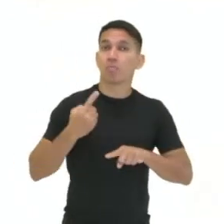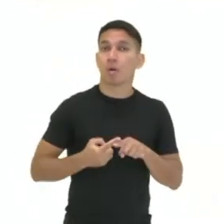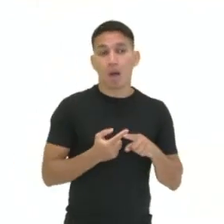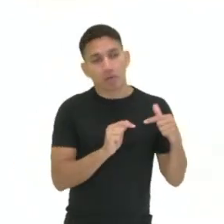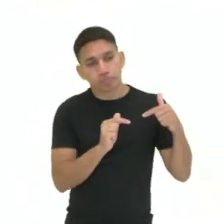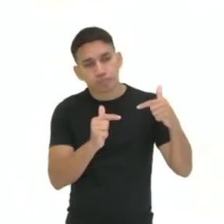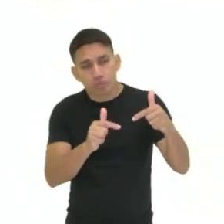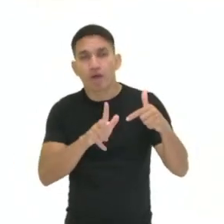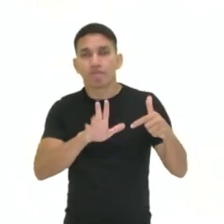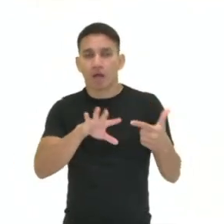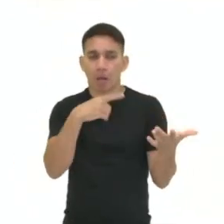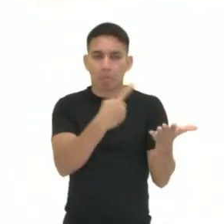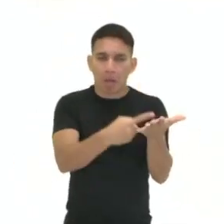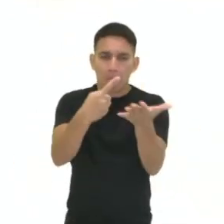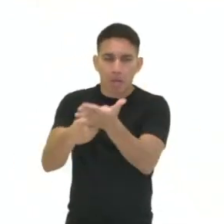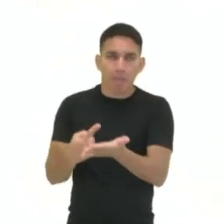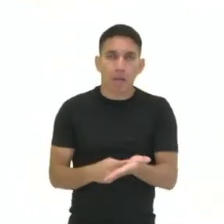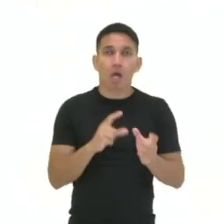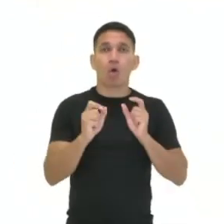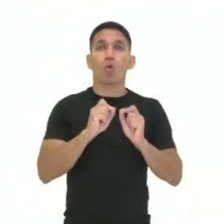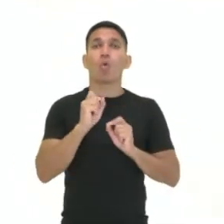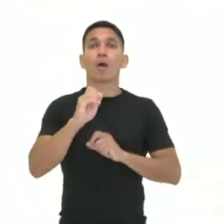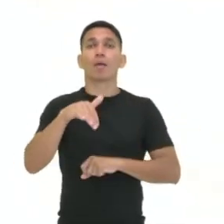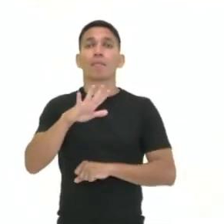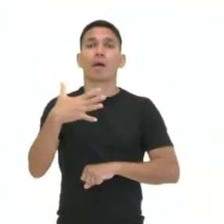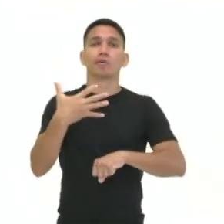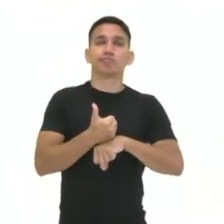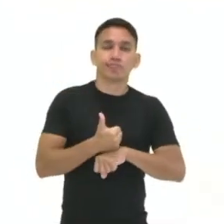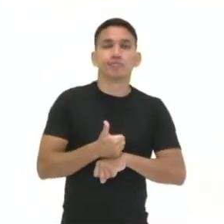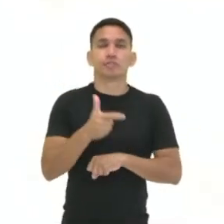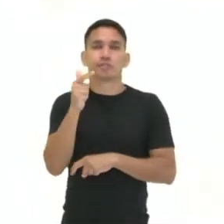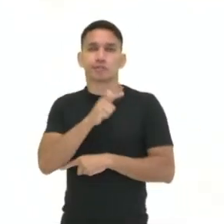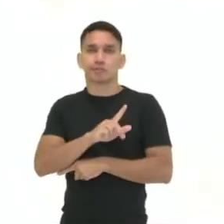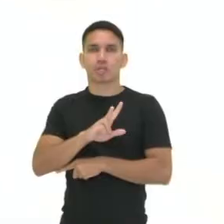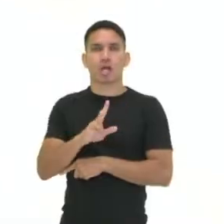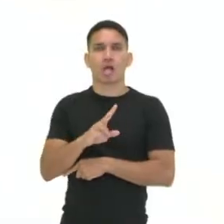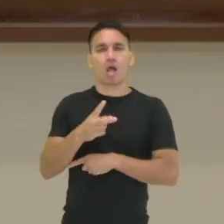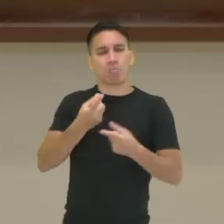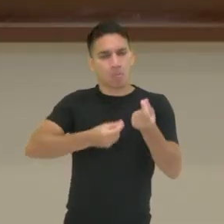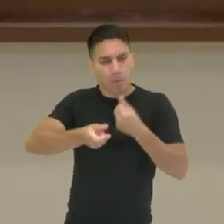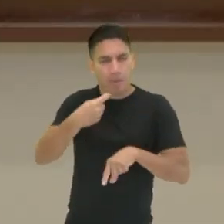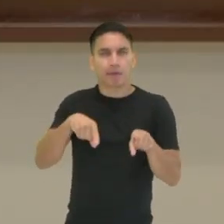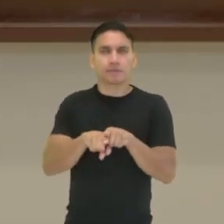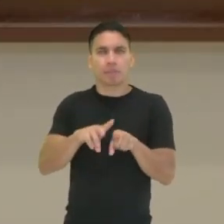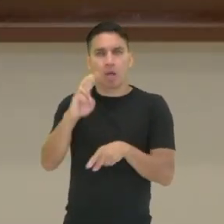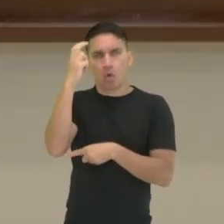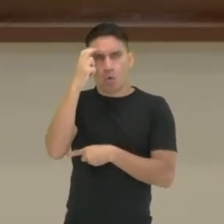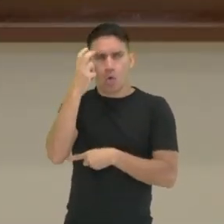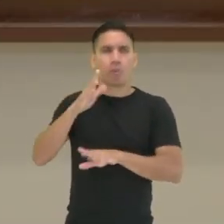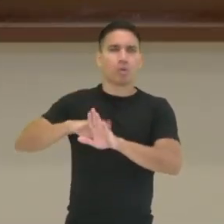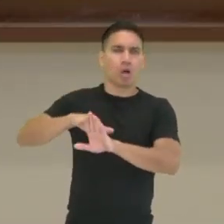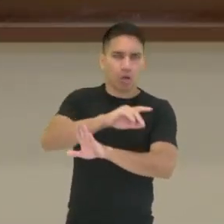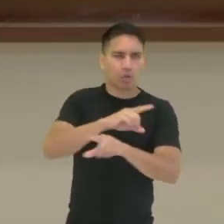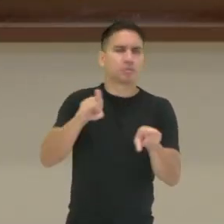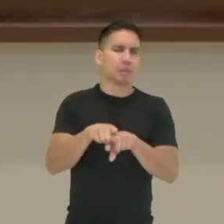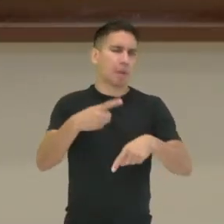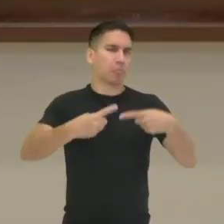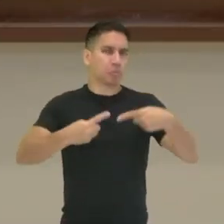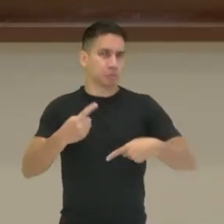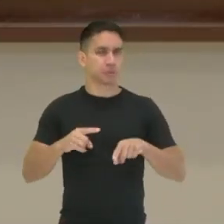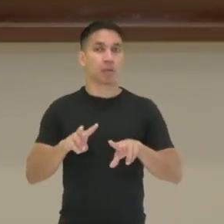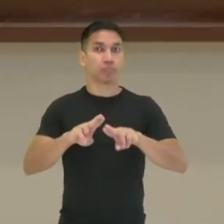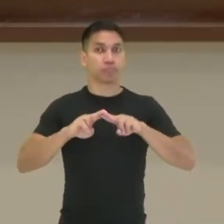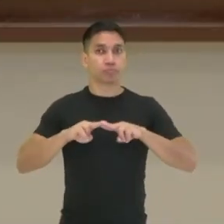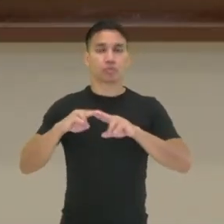E vão definindo também questões de dominação econômica, cultural, ideológica e política. Então, tratar dessa temática de